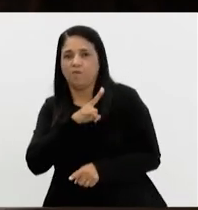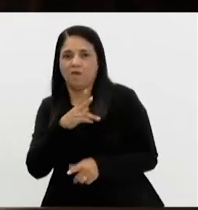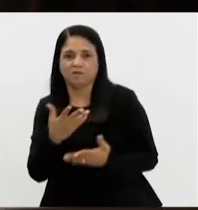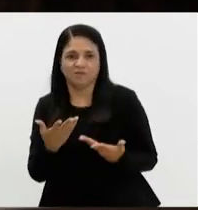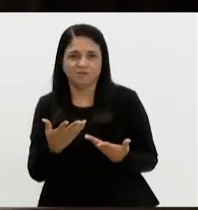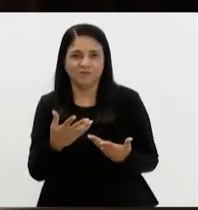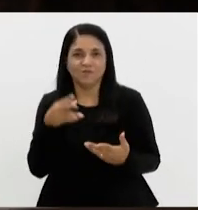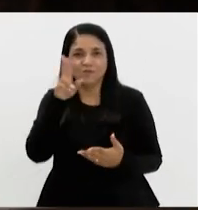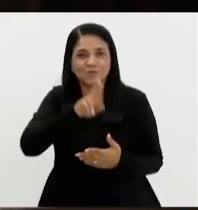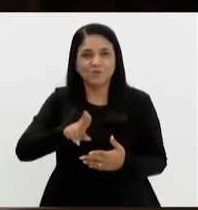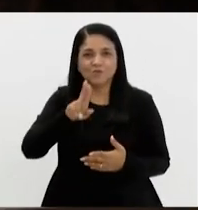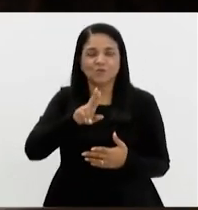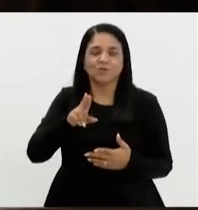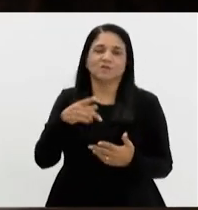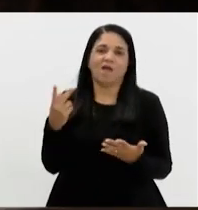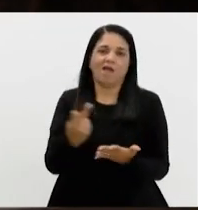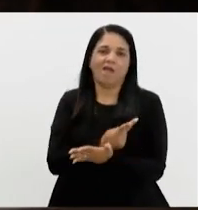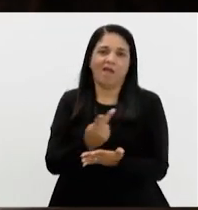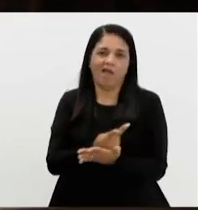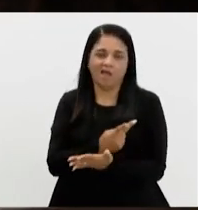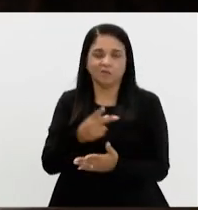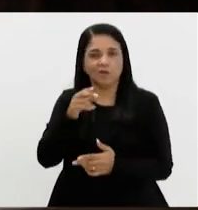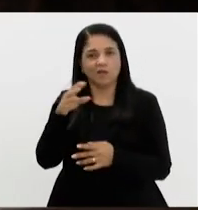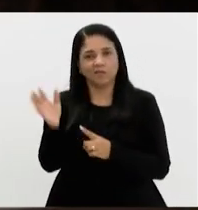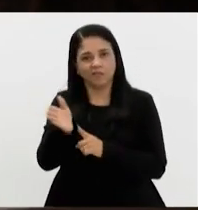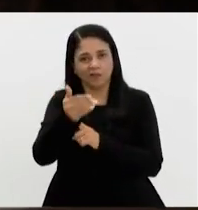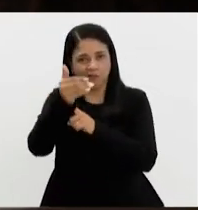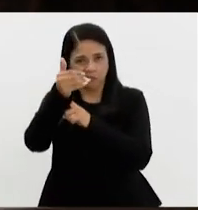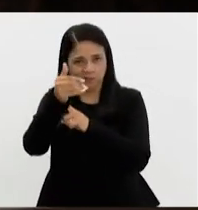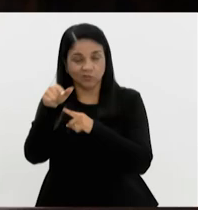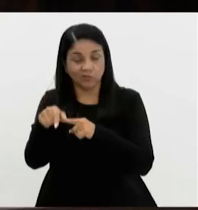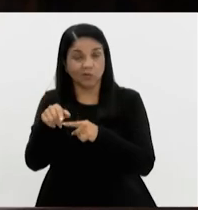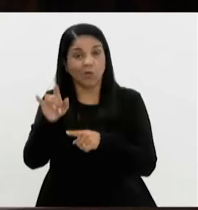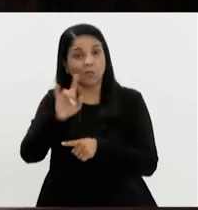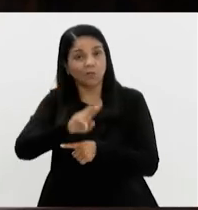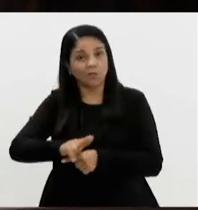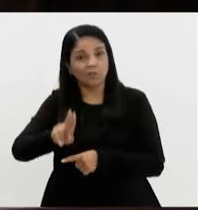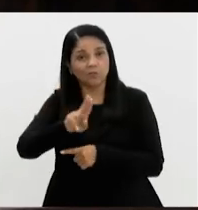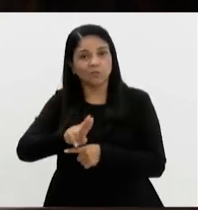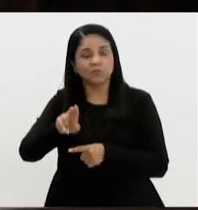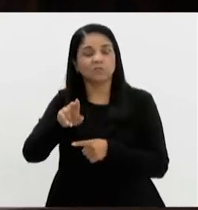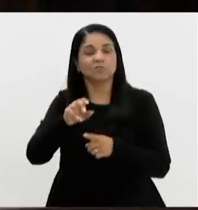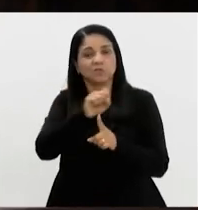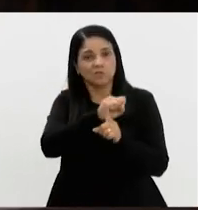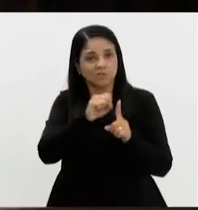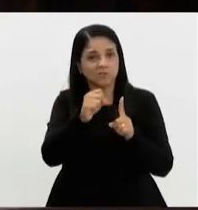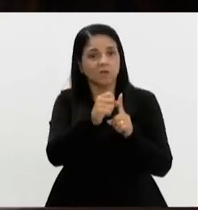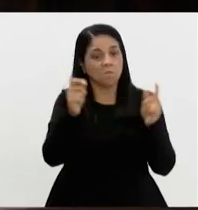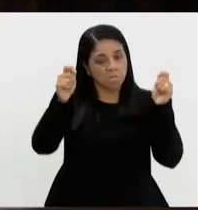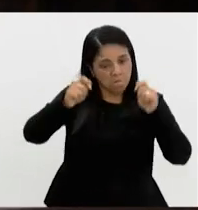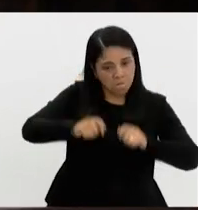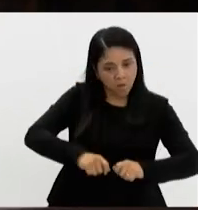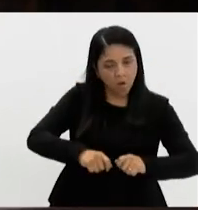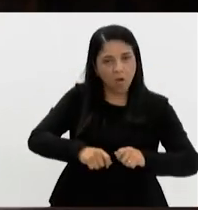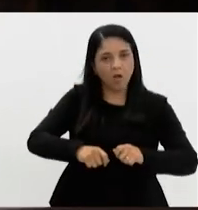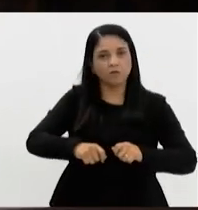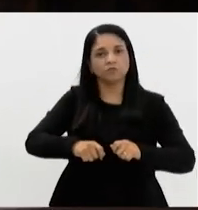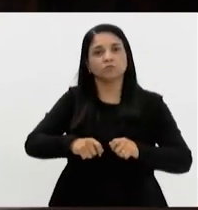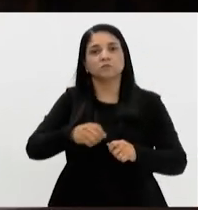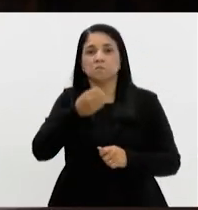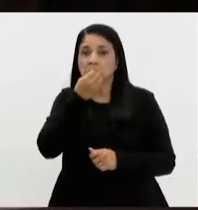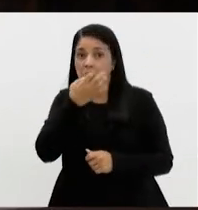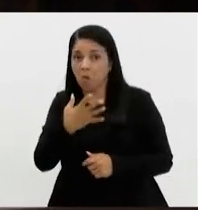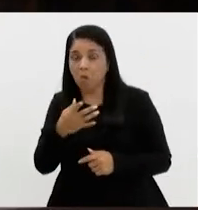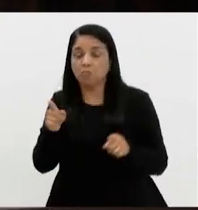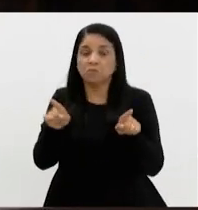utilizam de forma indevida Essas tecnologias que enquanto instrumentos no âmbito da sociedade podem tanto ter benefícios